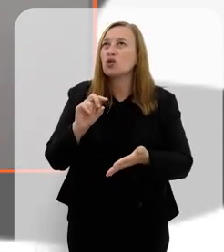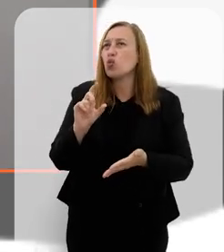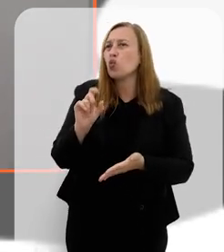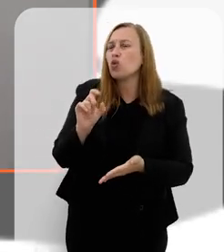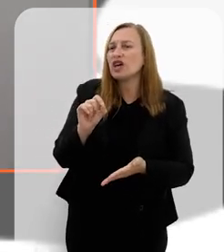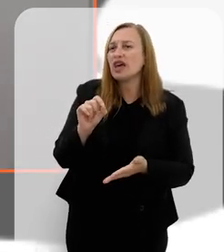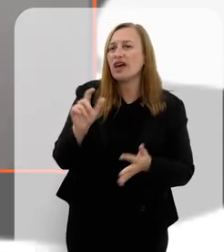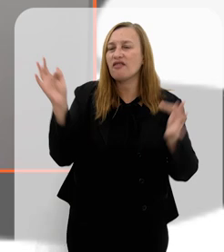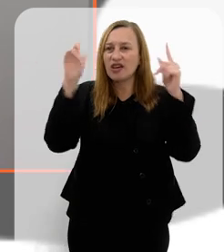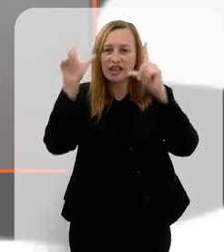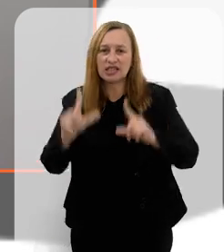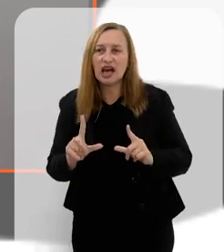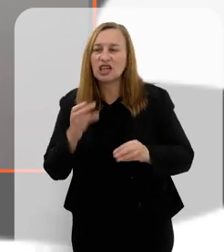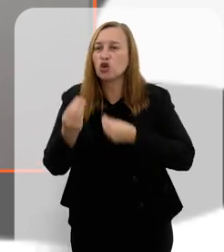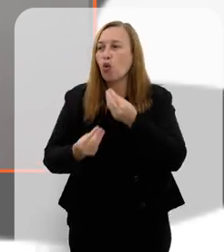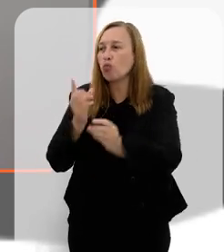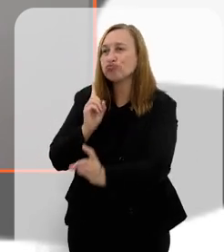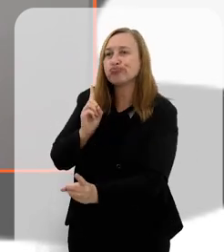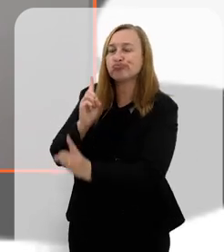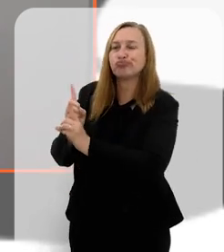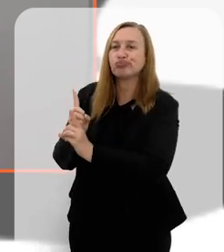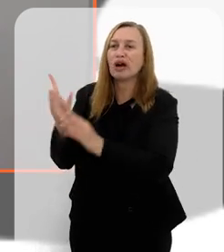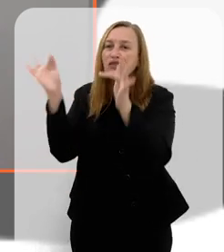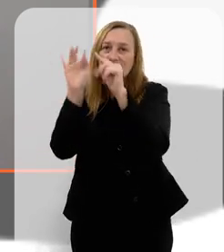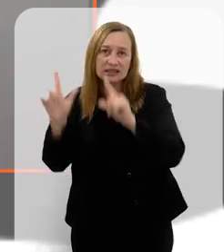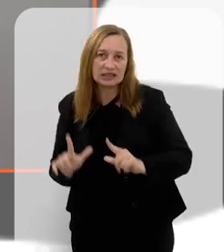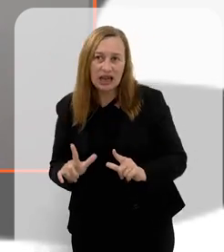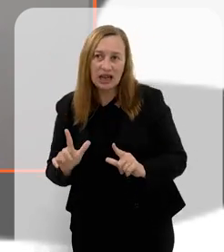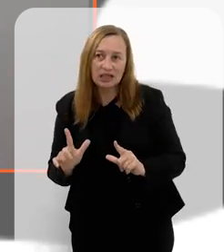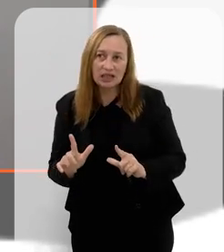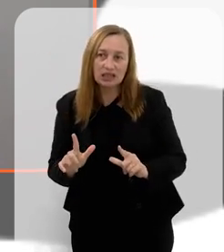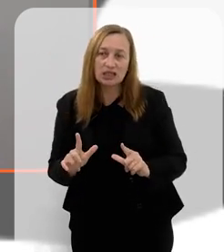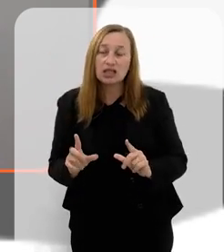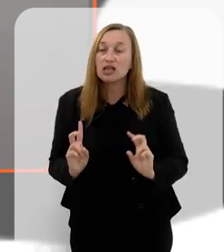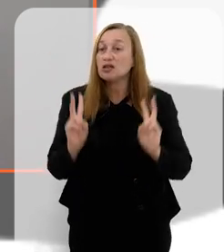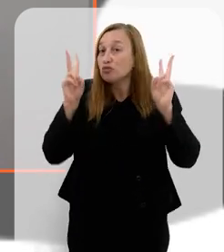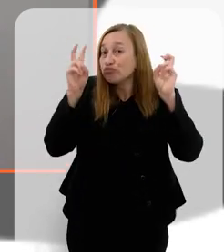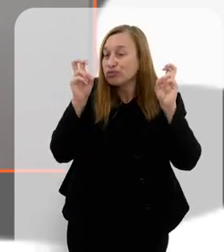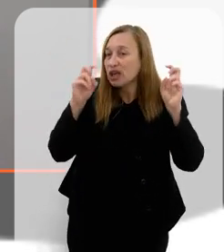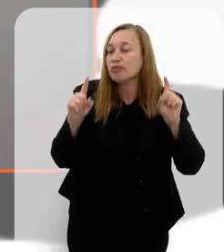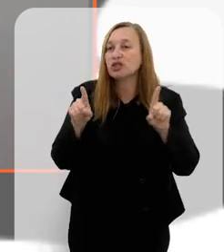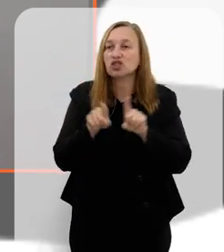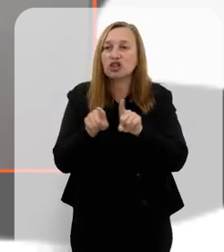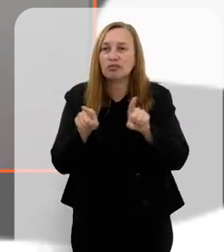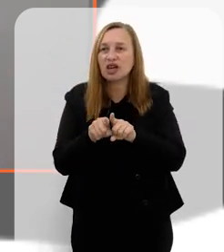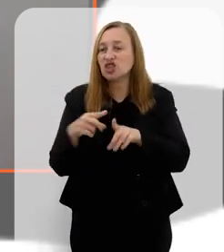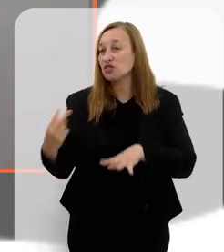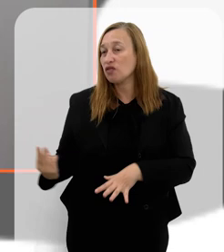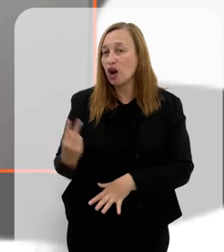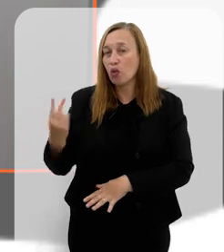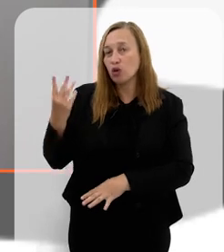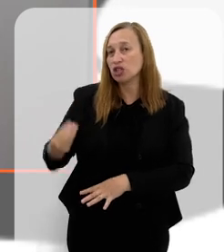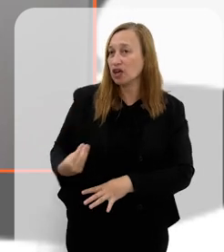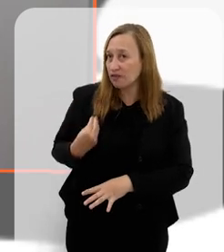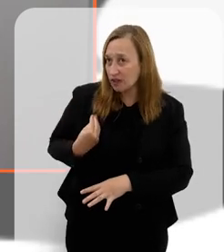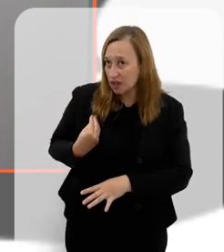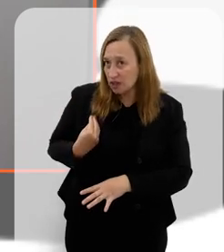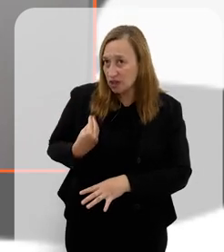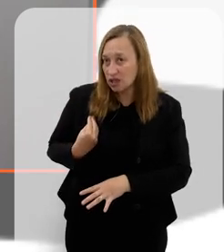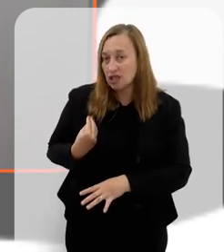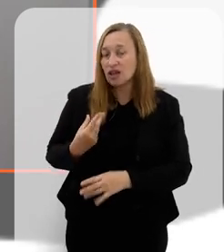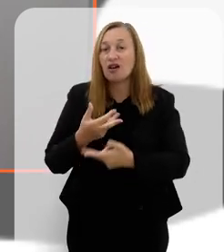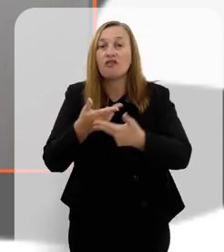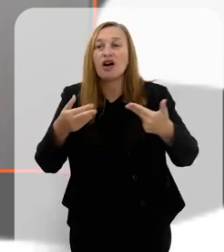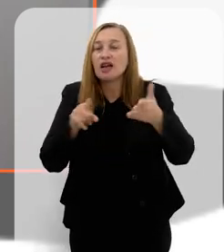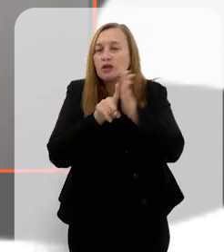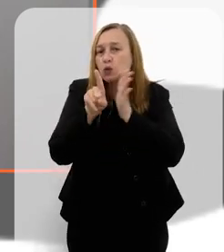é a felicidade, como encontrar a felicidade, né? Que são temas também dos valores da